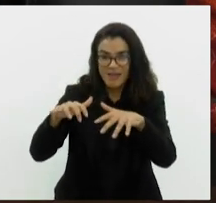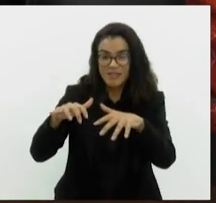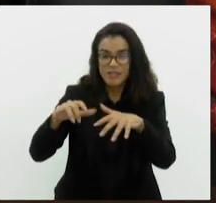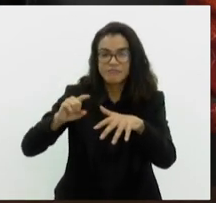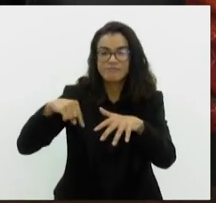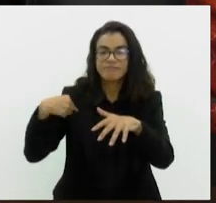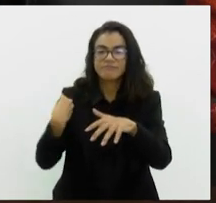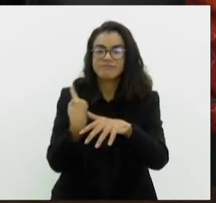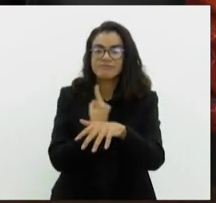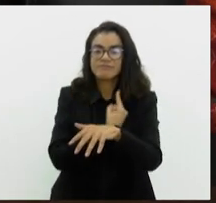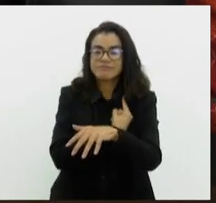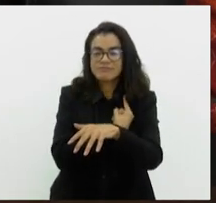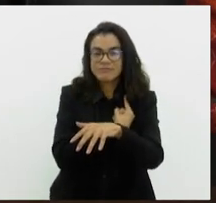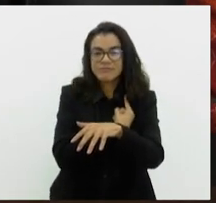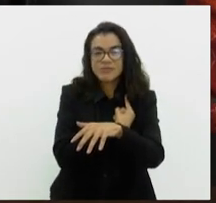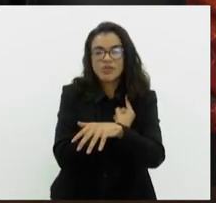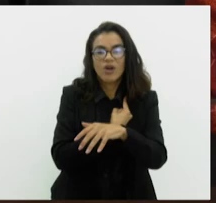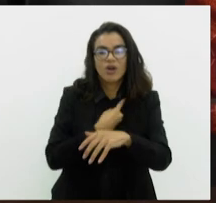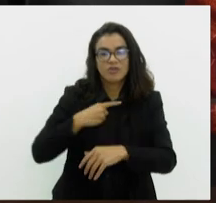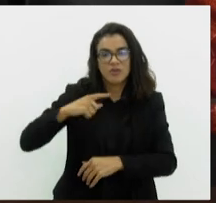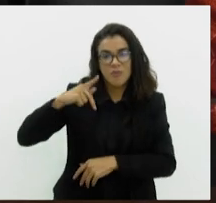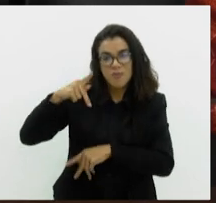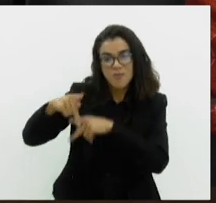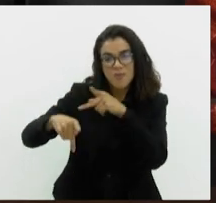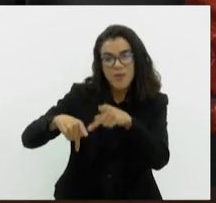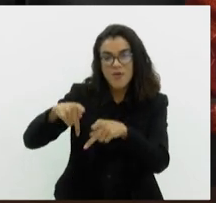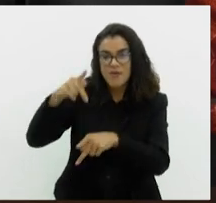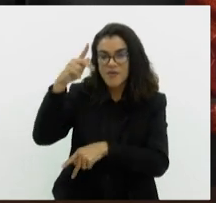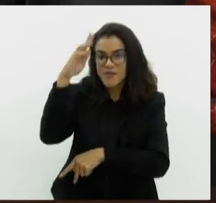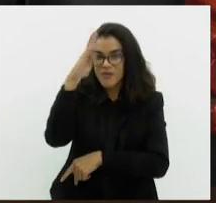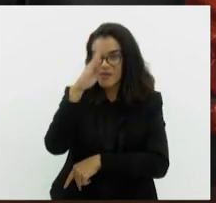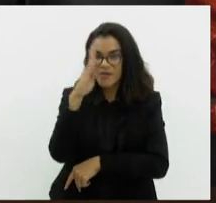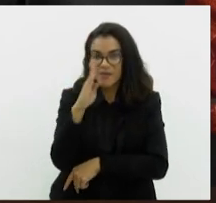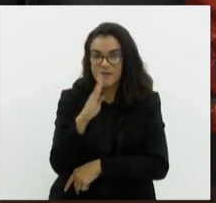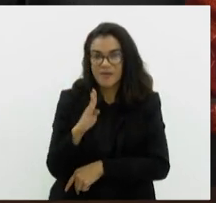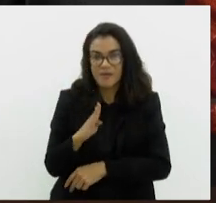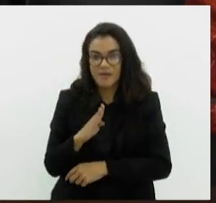Nós somos o povo brasileiro,